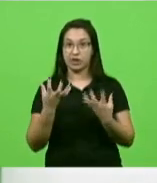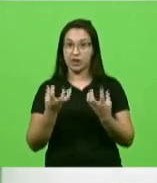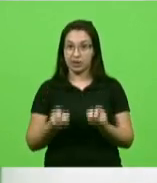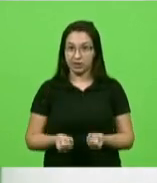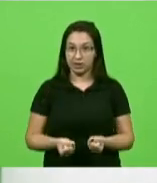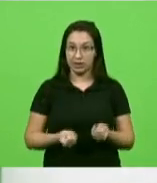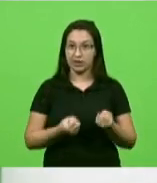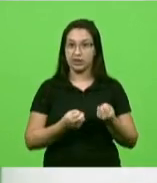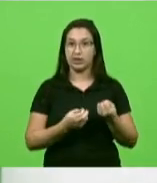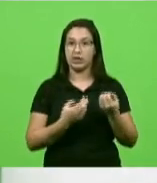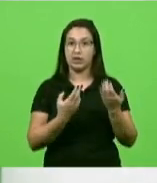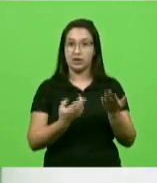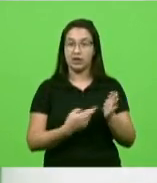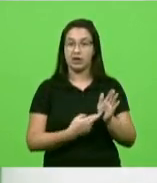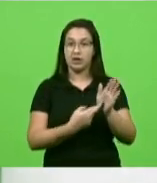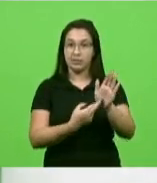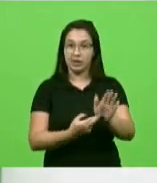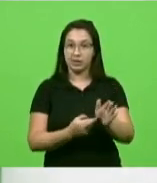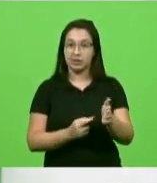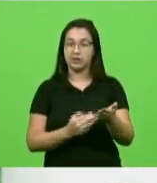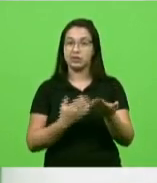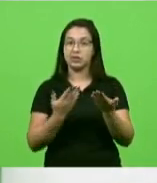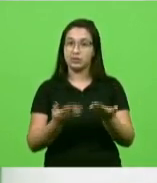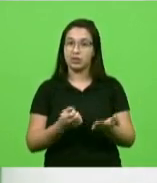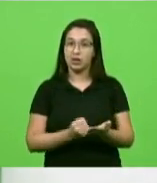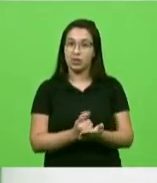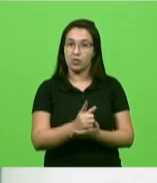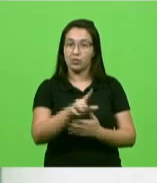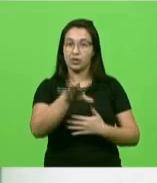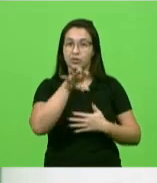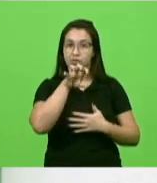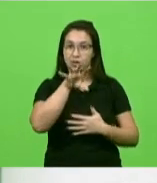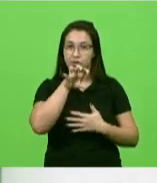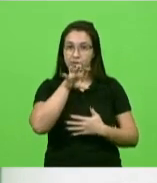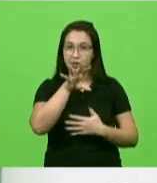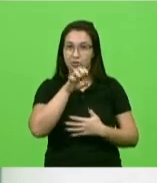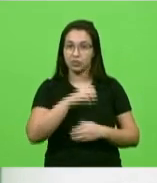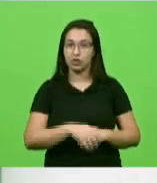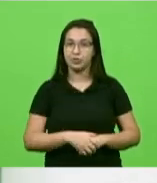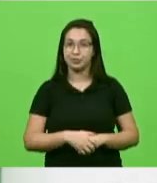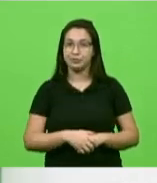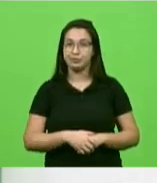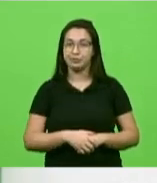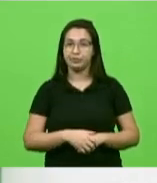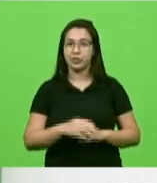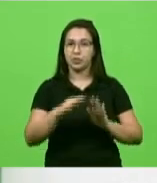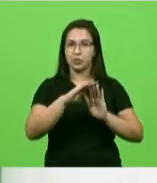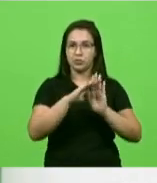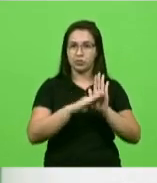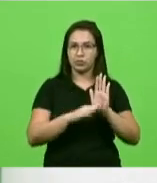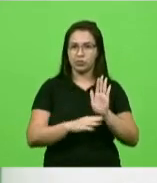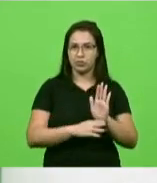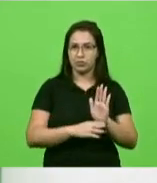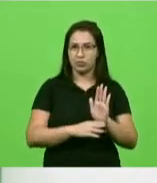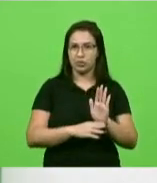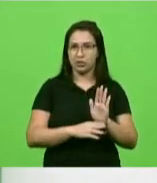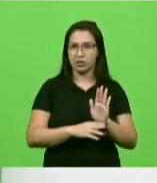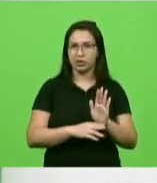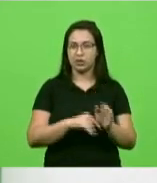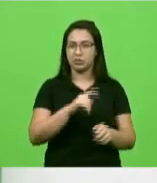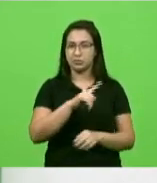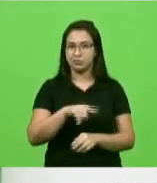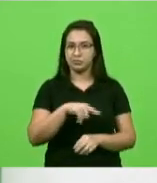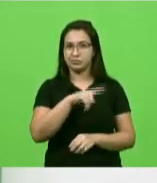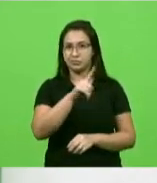da representação da aquisição dos respiradores. Os demais itens foram todos superados